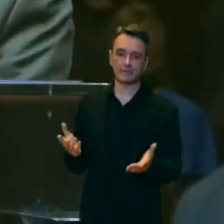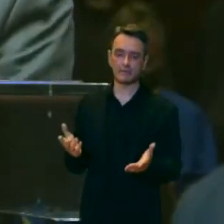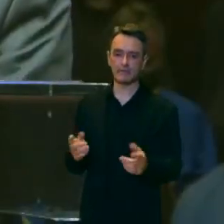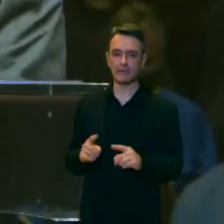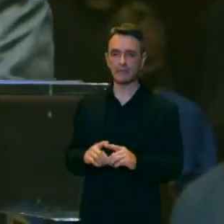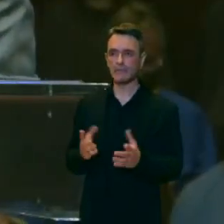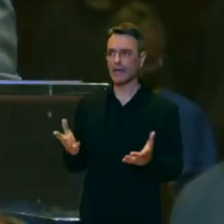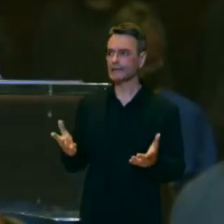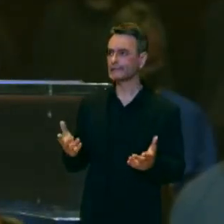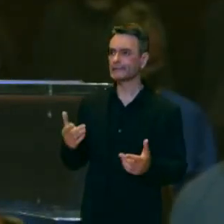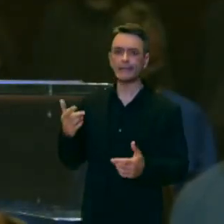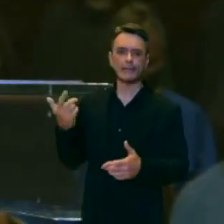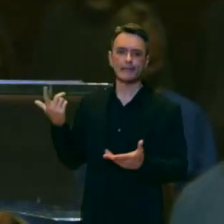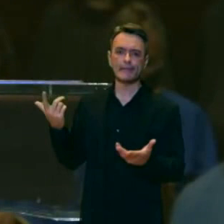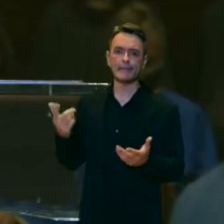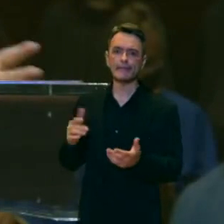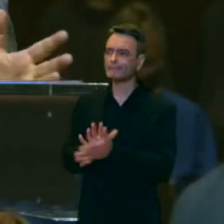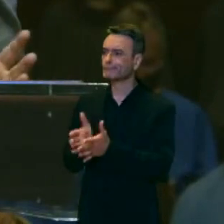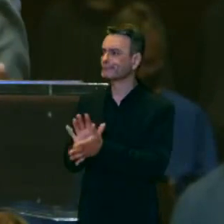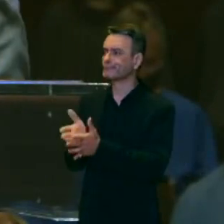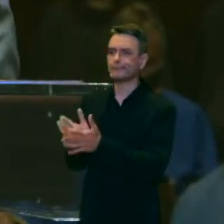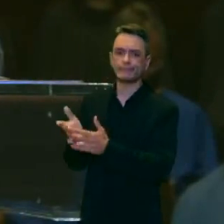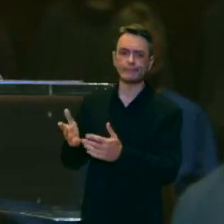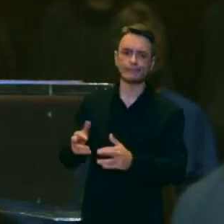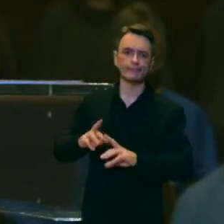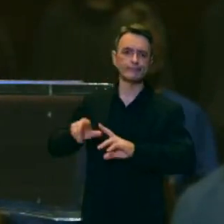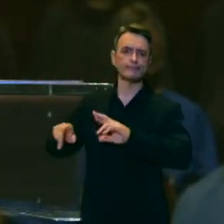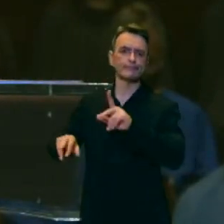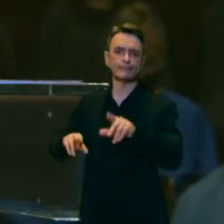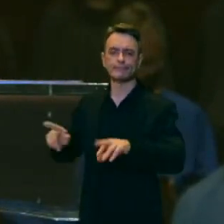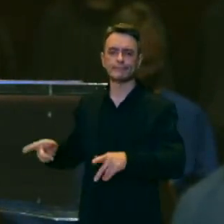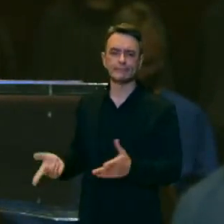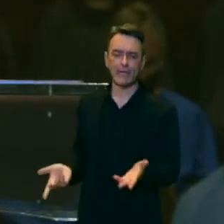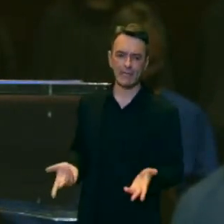de Carquemes e haveria uma outra derrota.